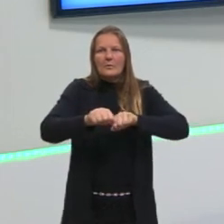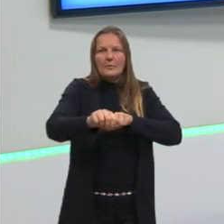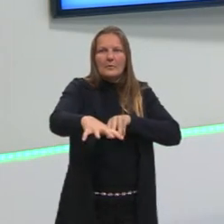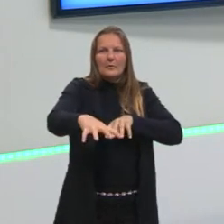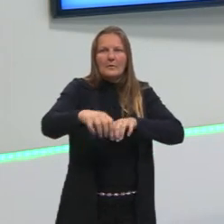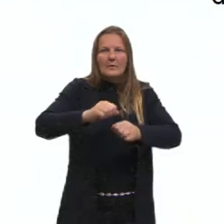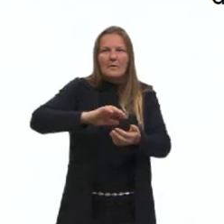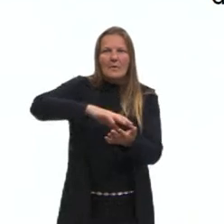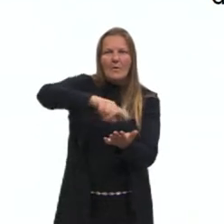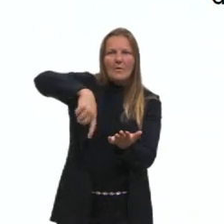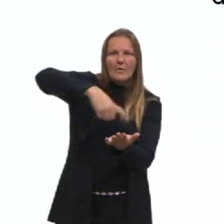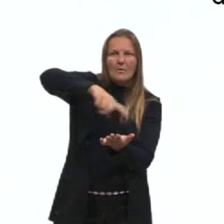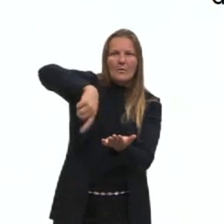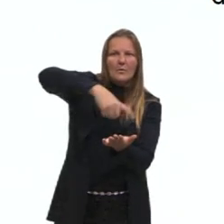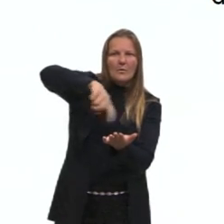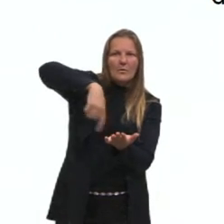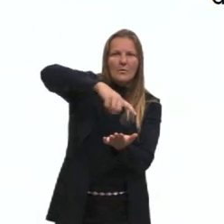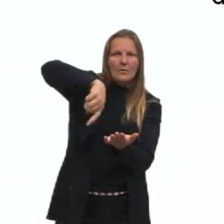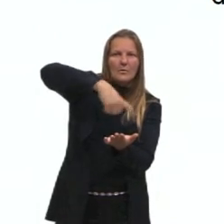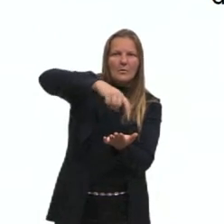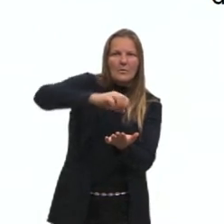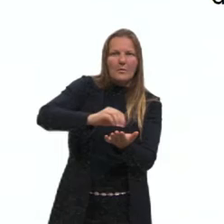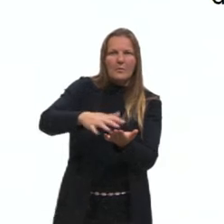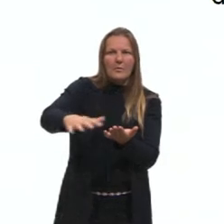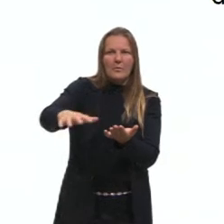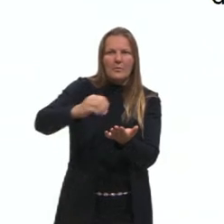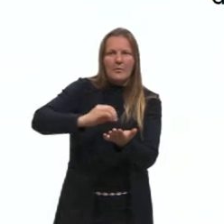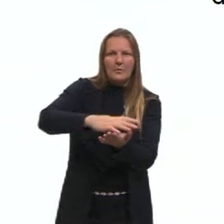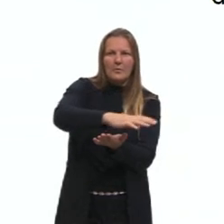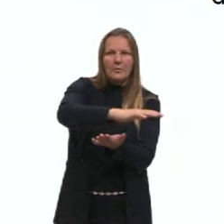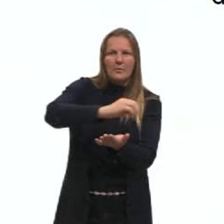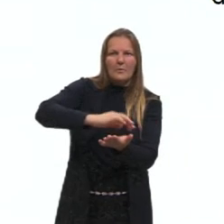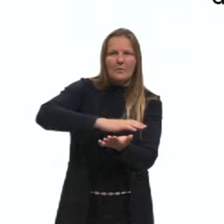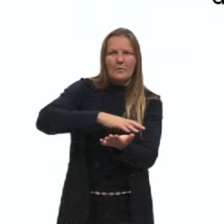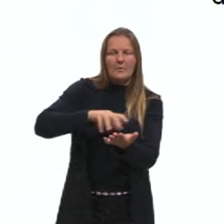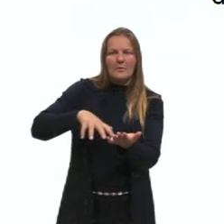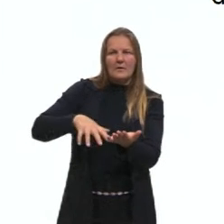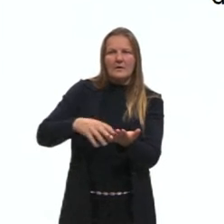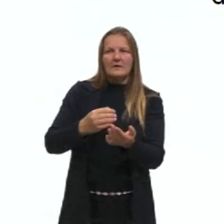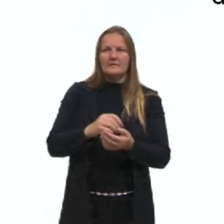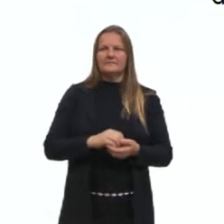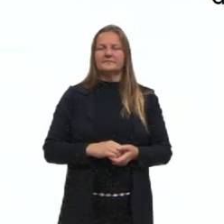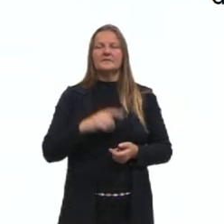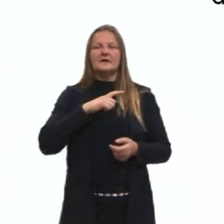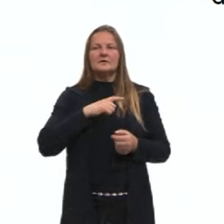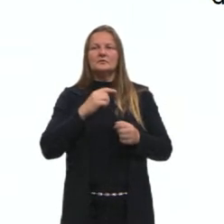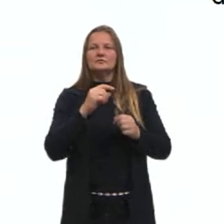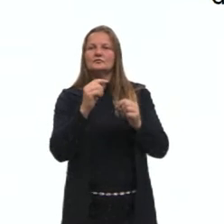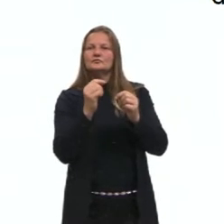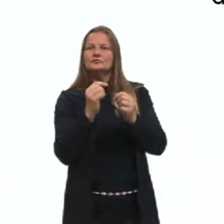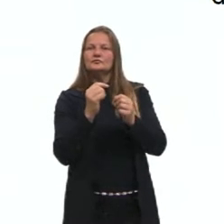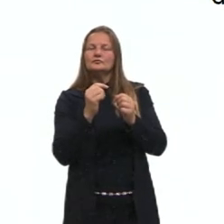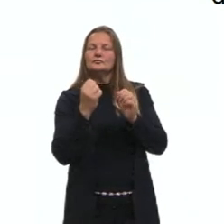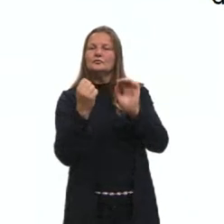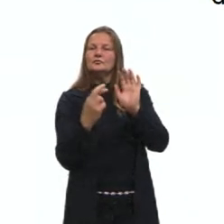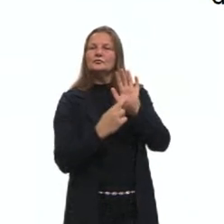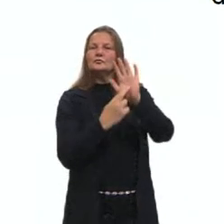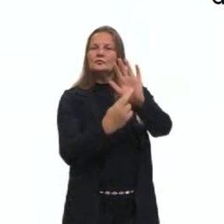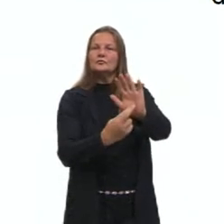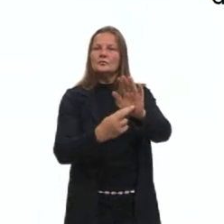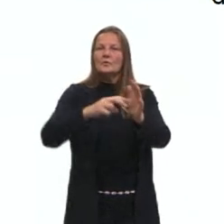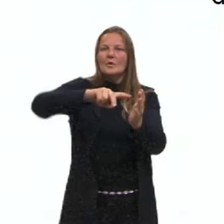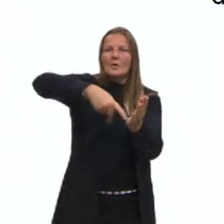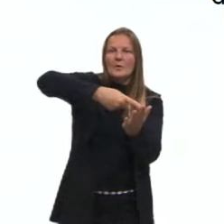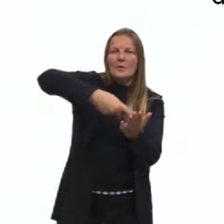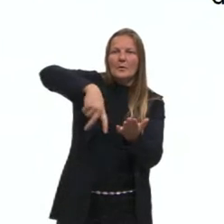água, gerando essa perturbação circular. E as frentes de onda, então, vão se representar de formas circulares, como